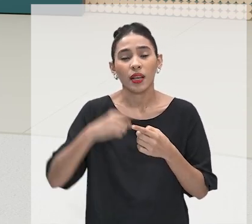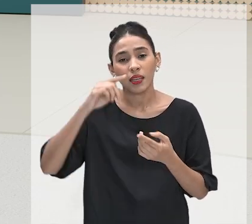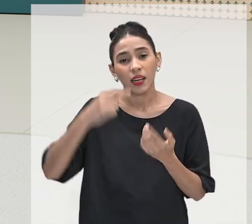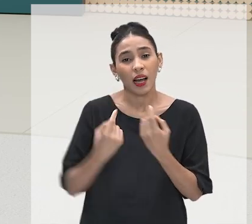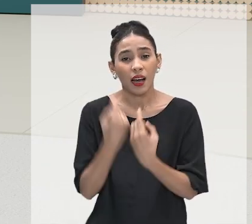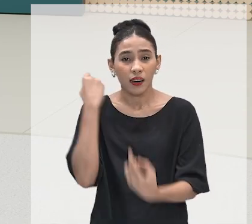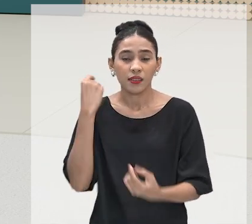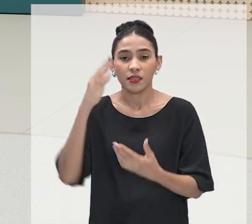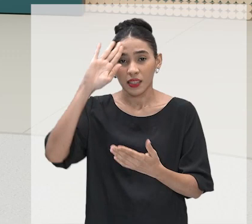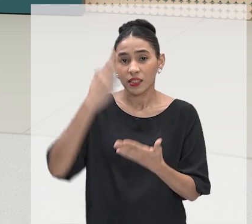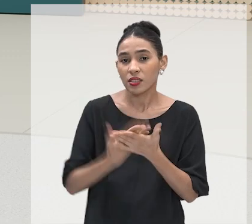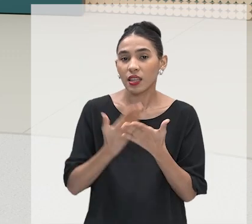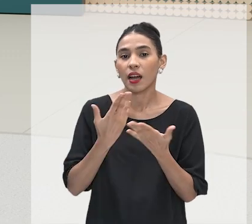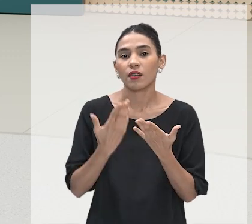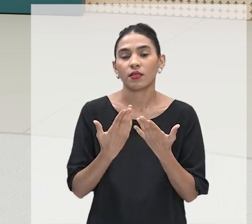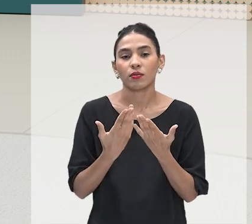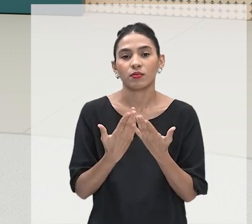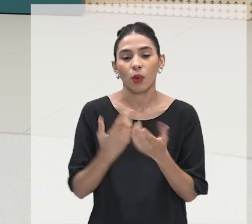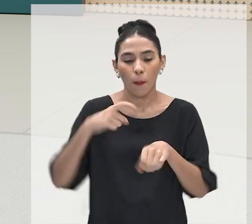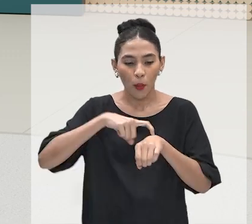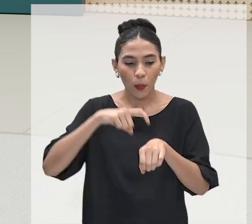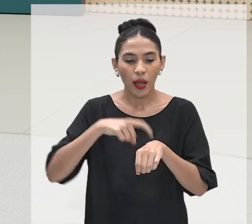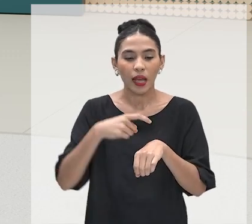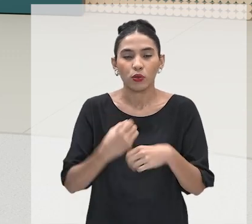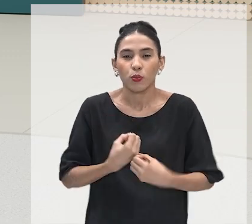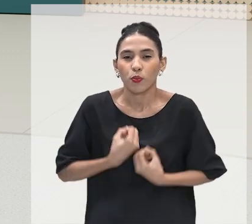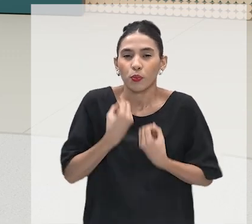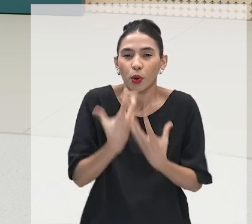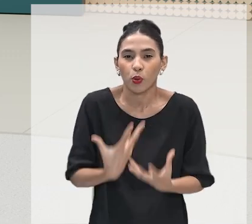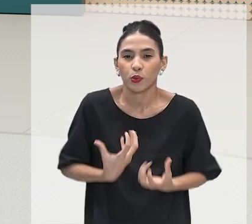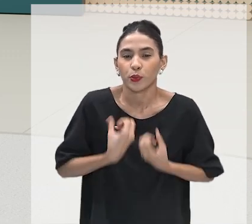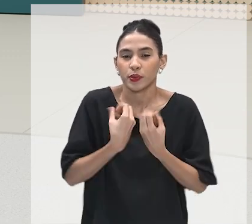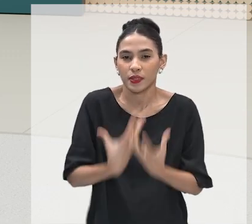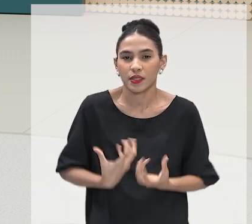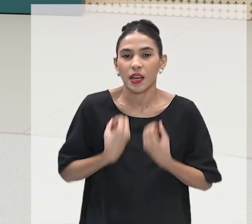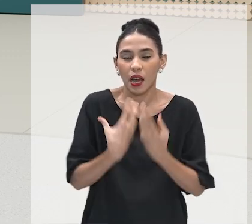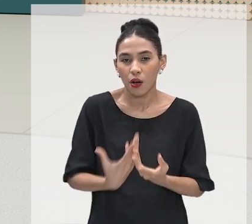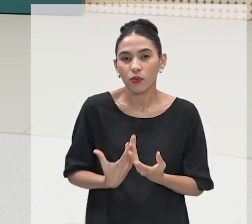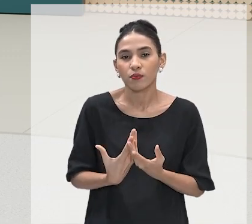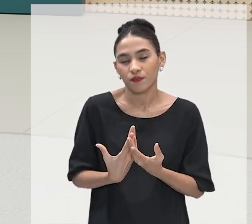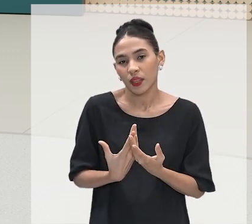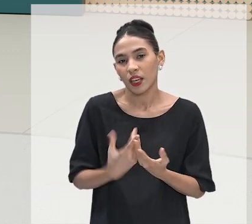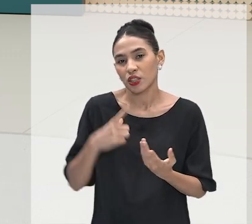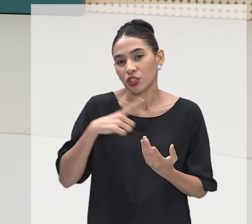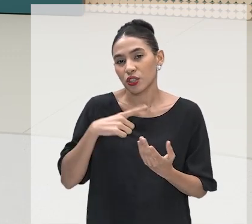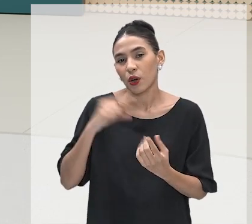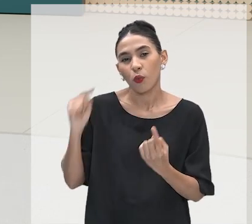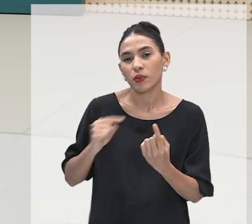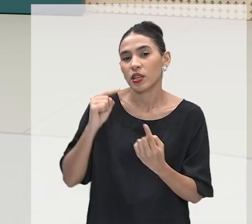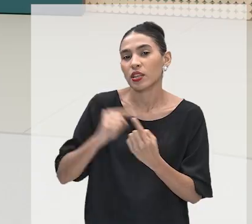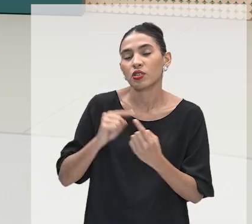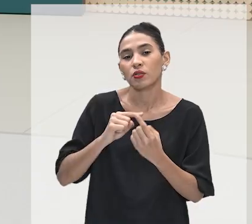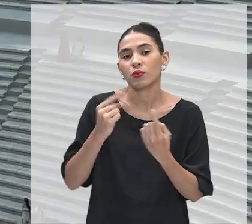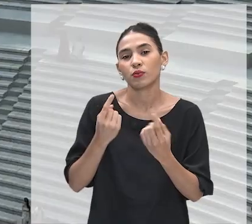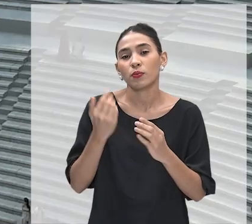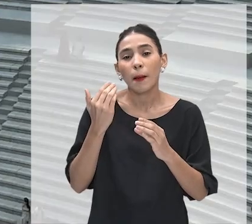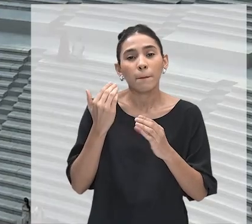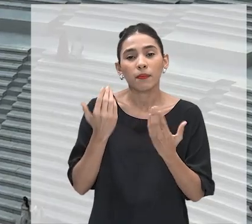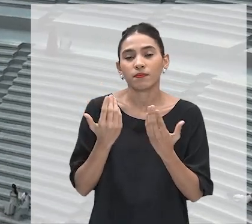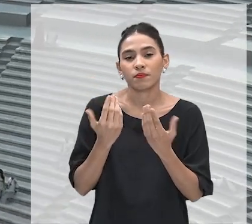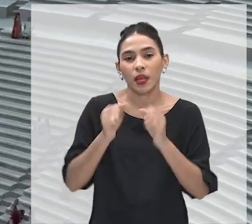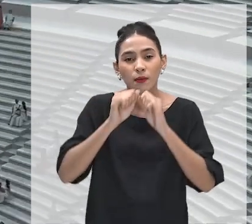naquela encenação que eles poderiam, né, estar suprindo uma necessidade. E aqui eu trouxe para vocês um